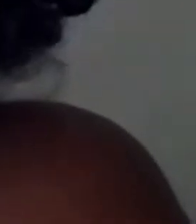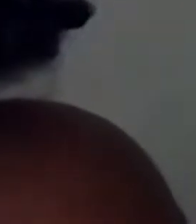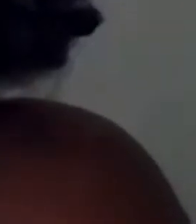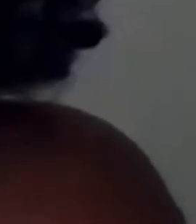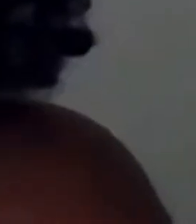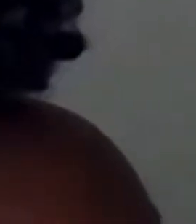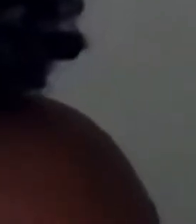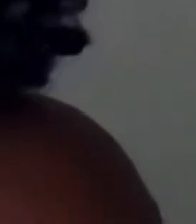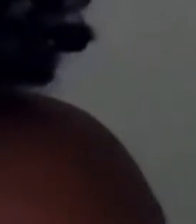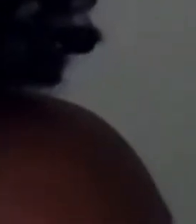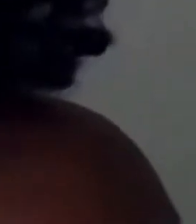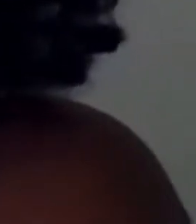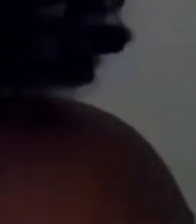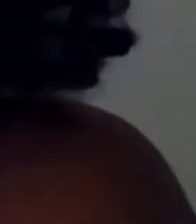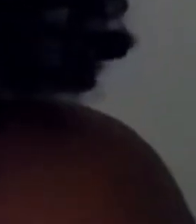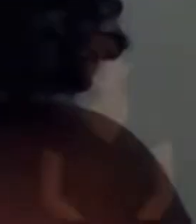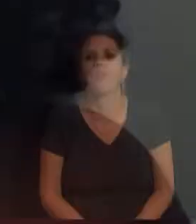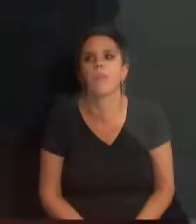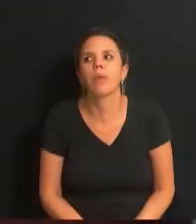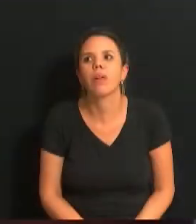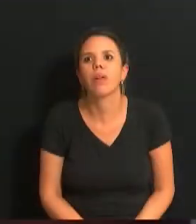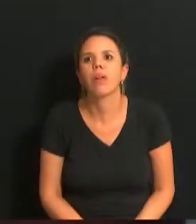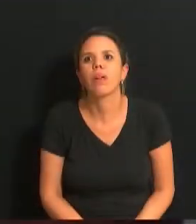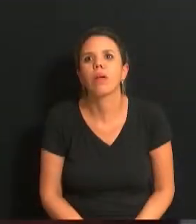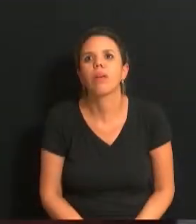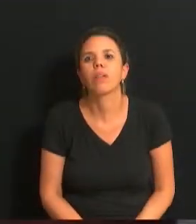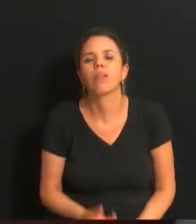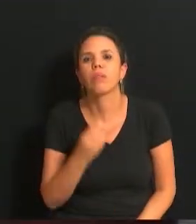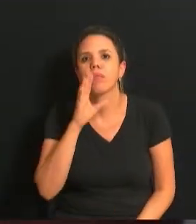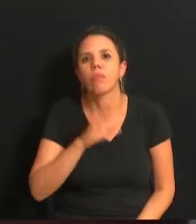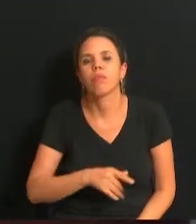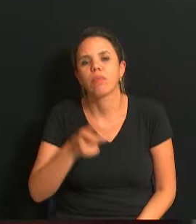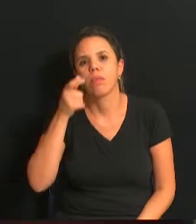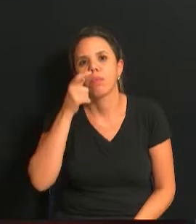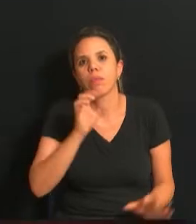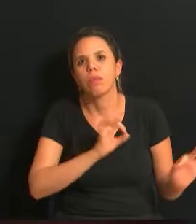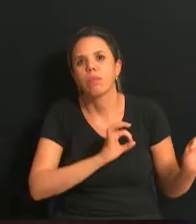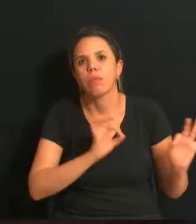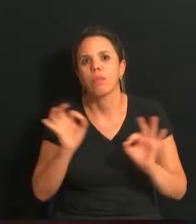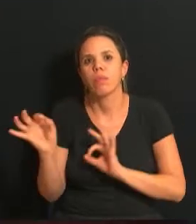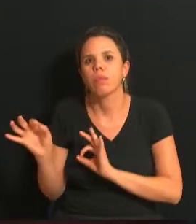pessoas possam estar acompanhando aí pelas redes. Boa tarde para quem está nos assistindo, acompanhando